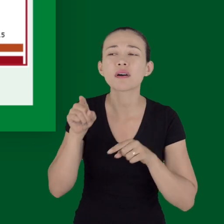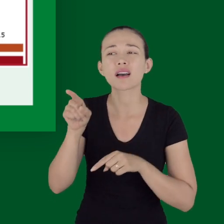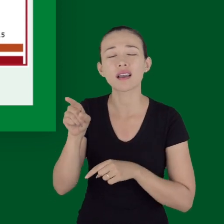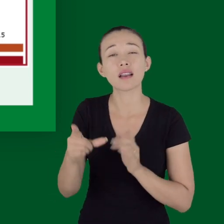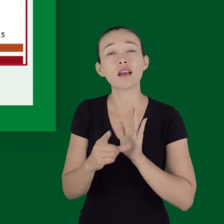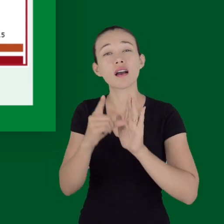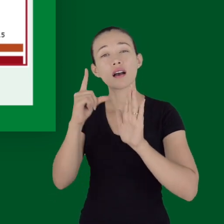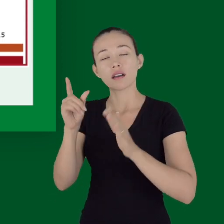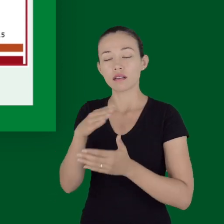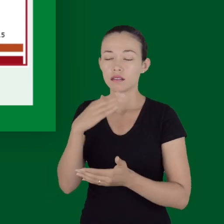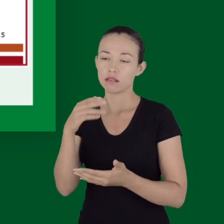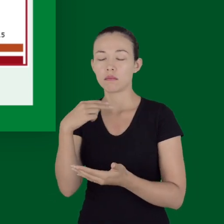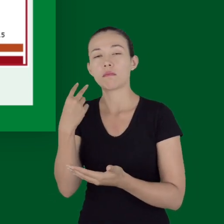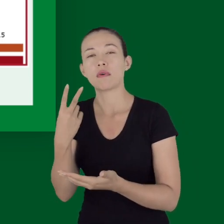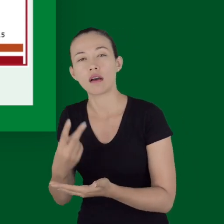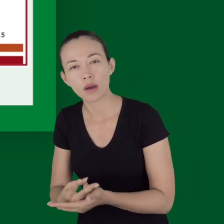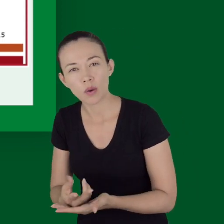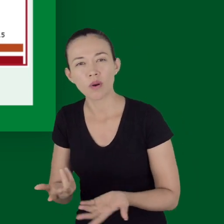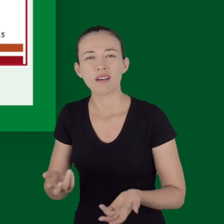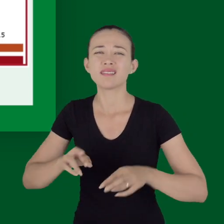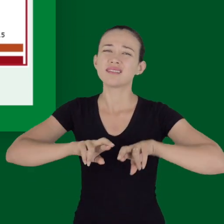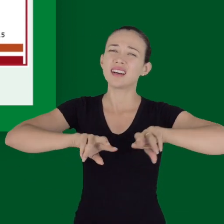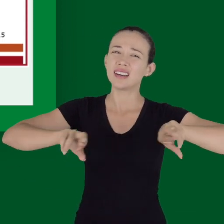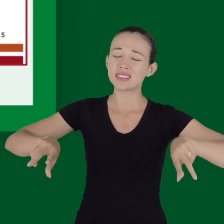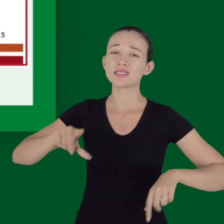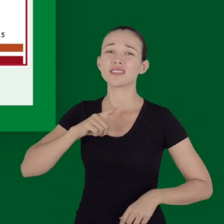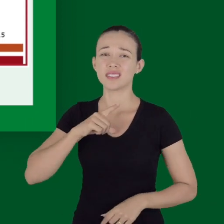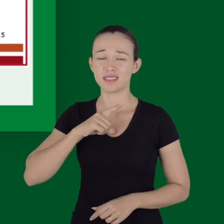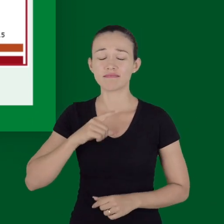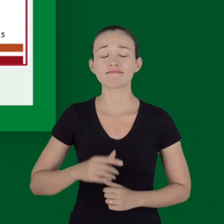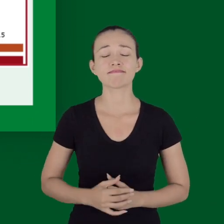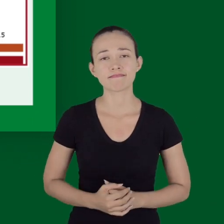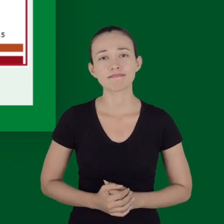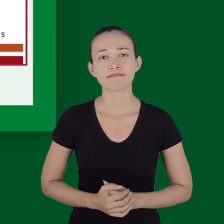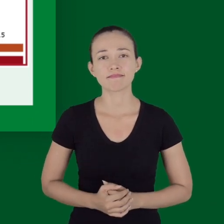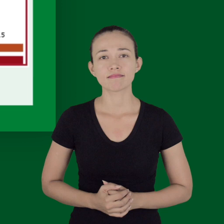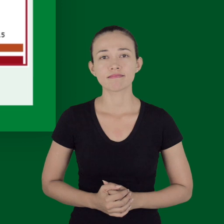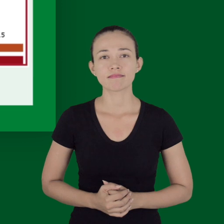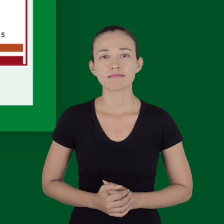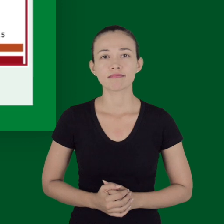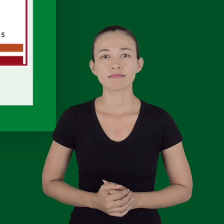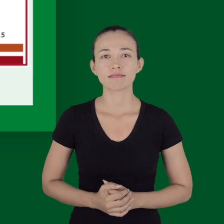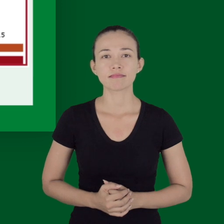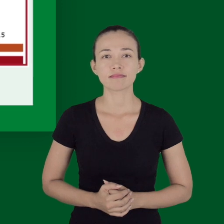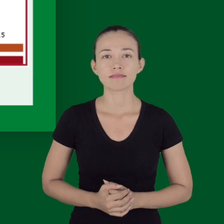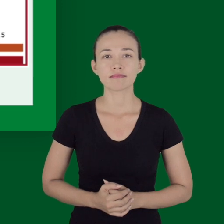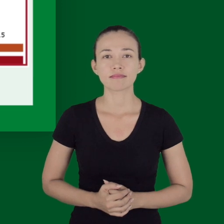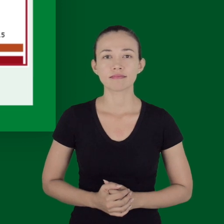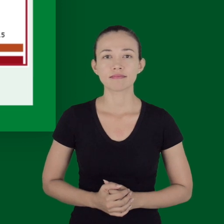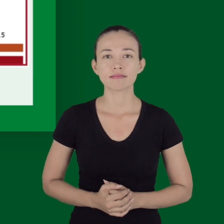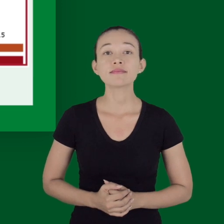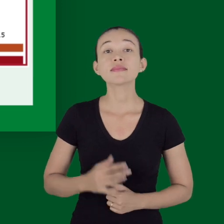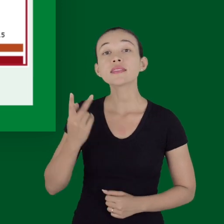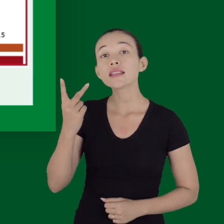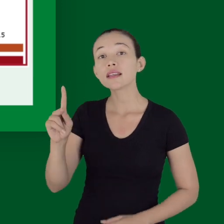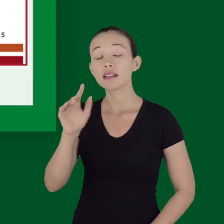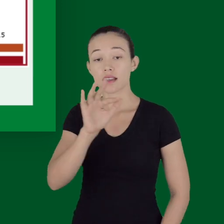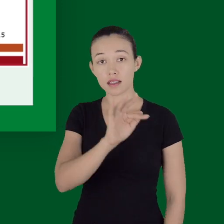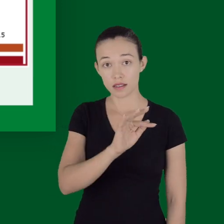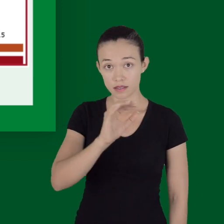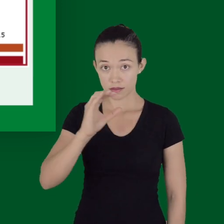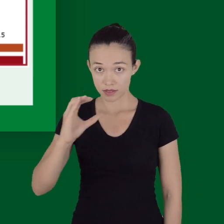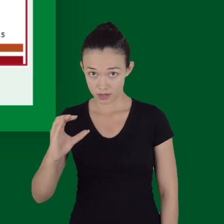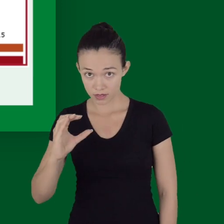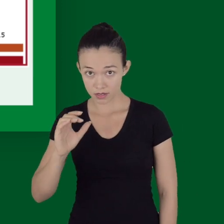queixas de desmaios e tudo, e geralmente o paciente pode ficar instável, em alguns casos. A